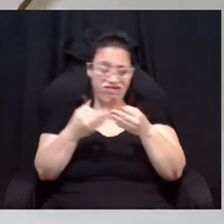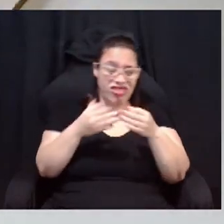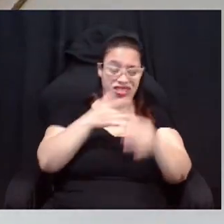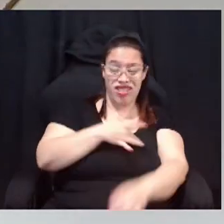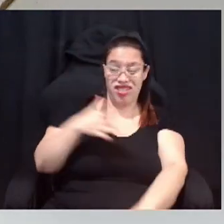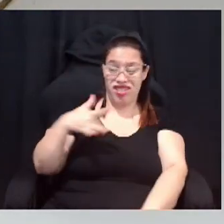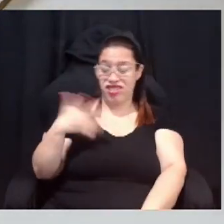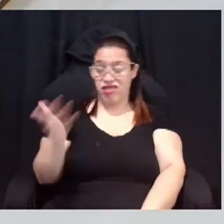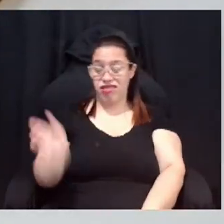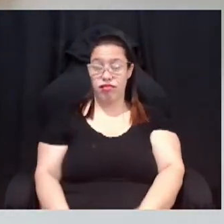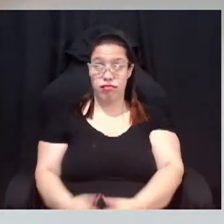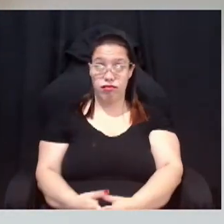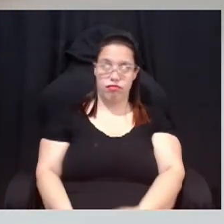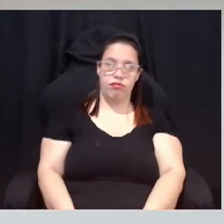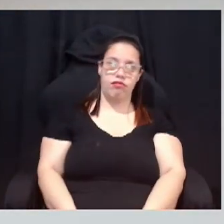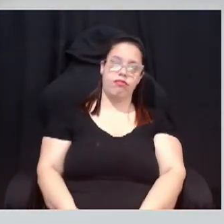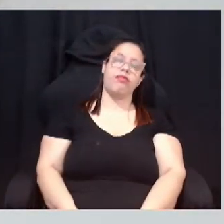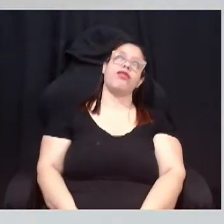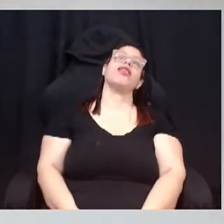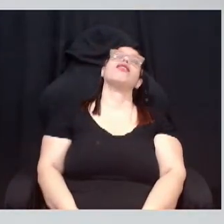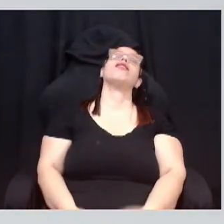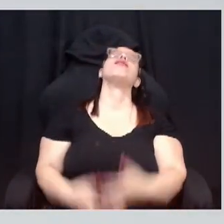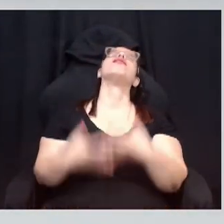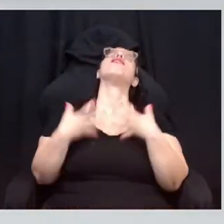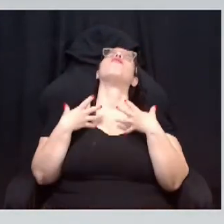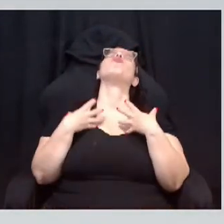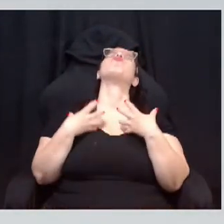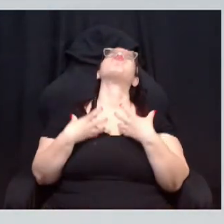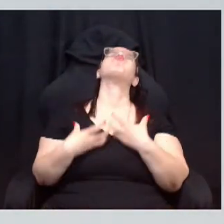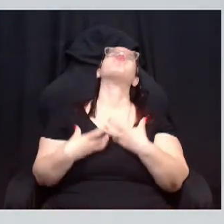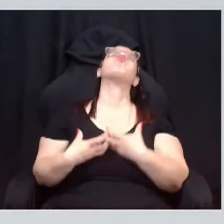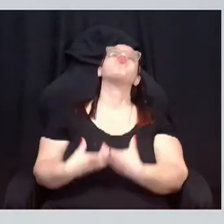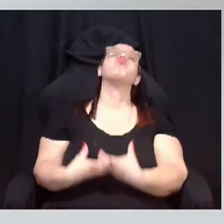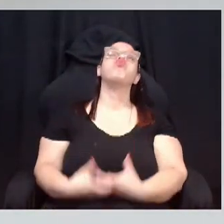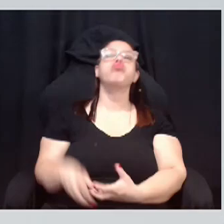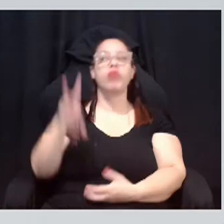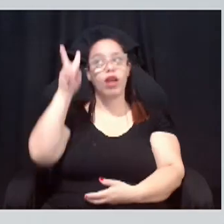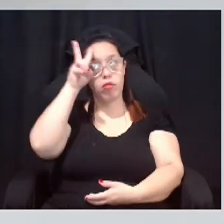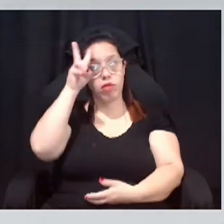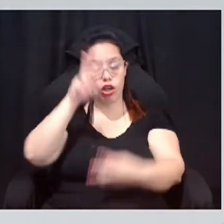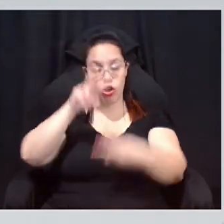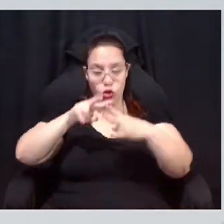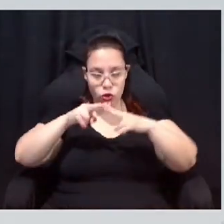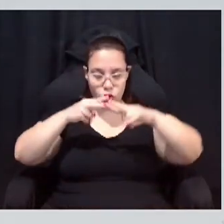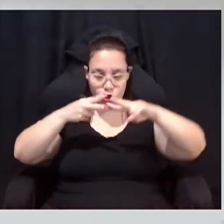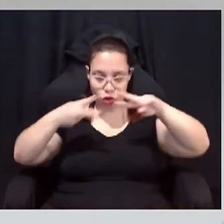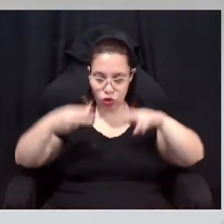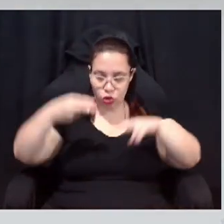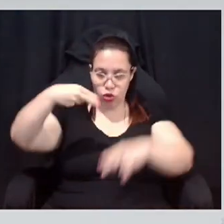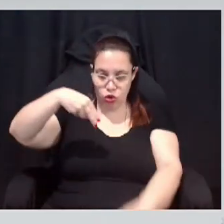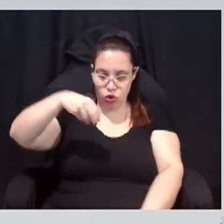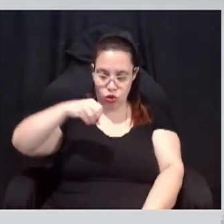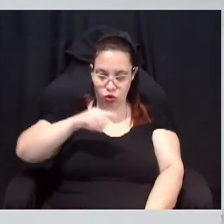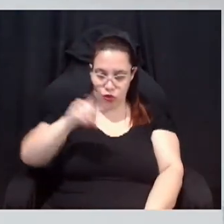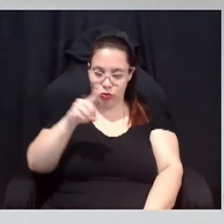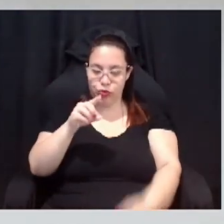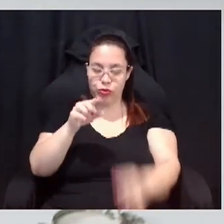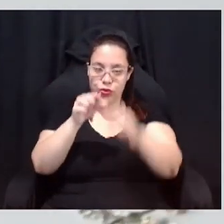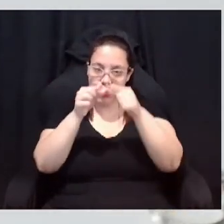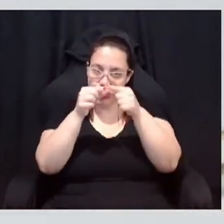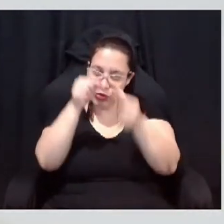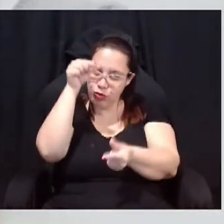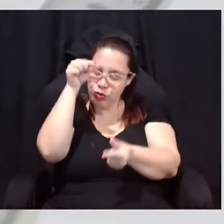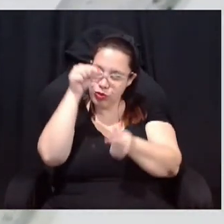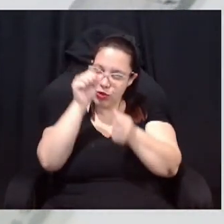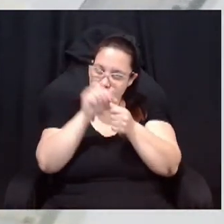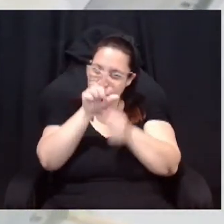e lembrar do nó DNA, do nó quadrado, para fazer uma peça que você está escolhendo,